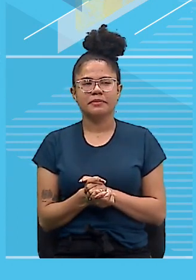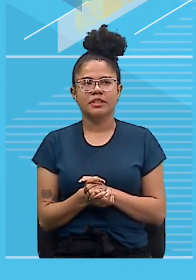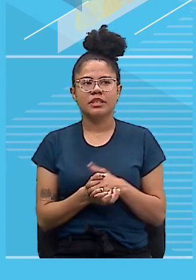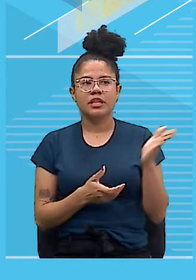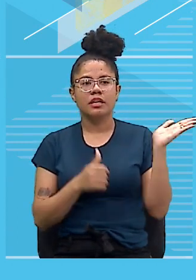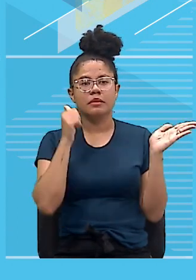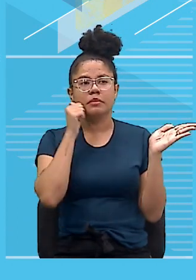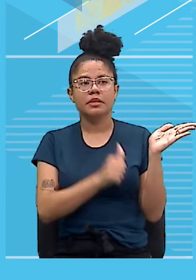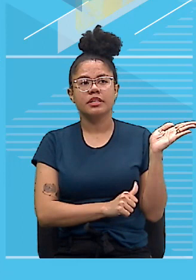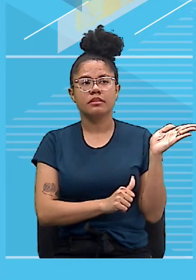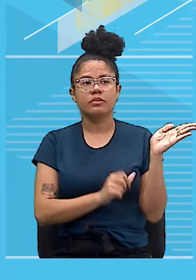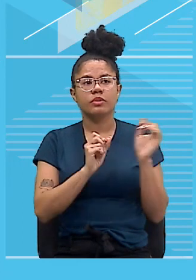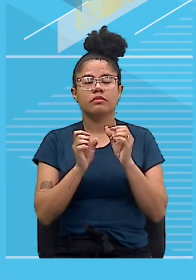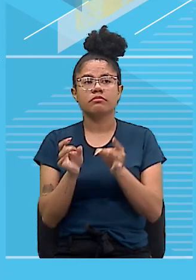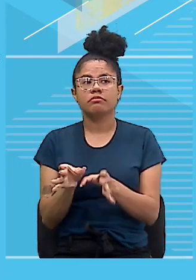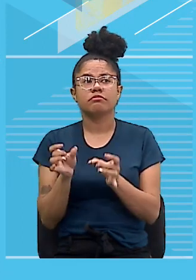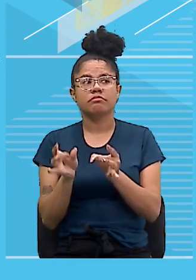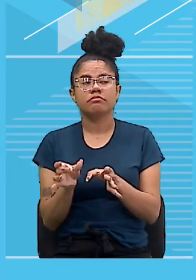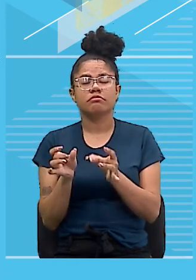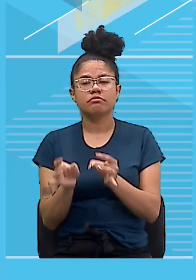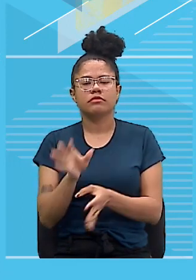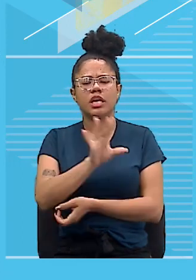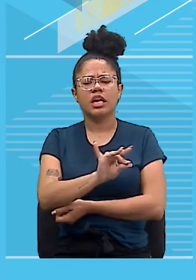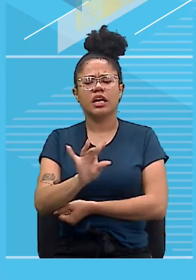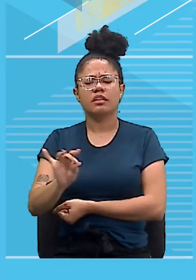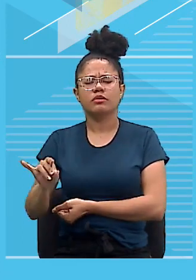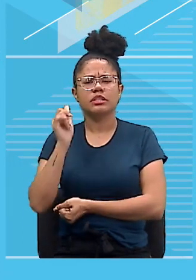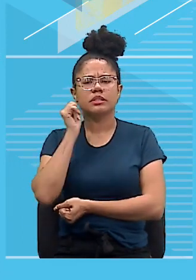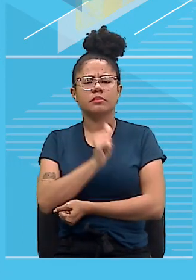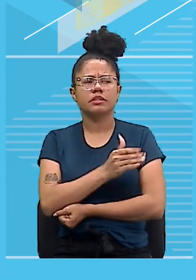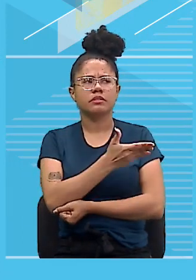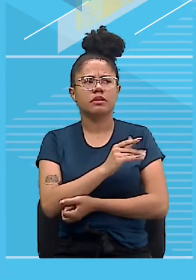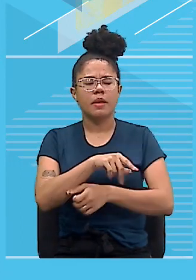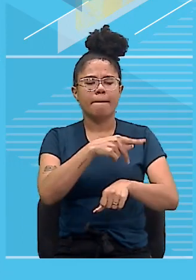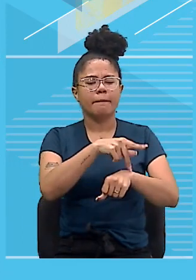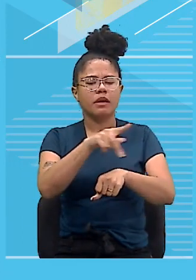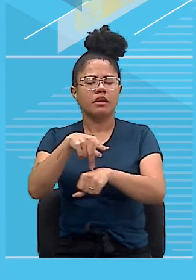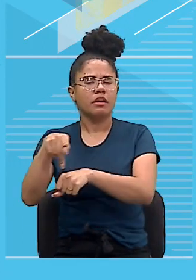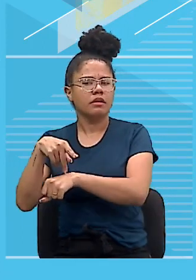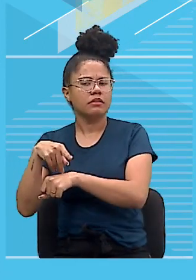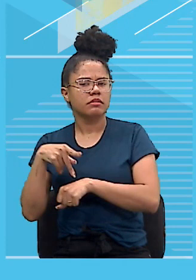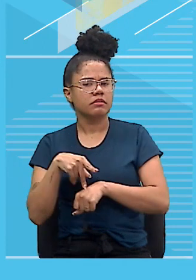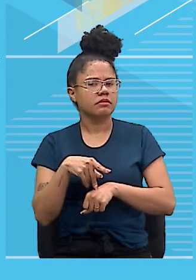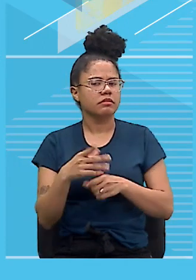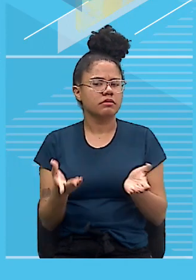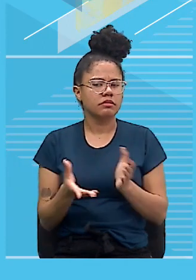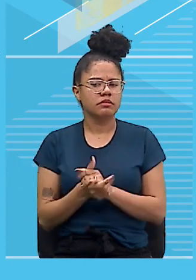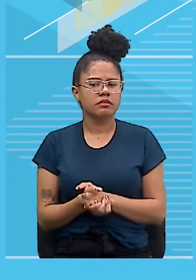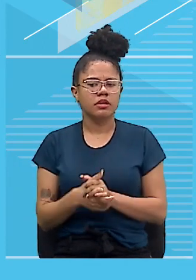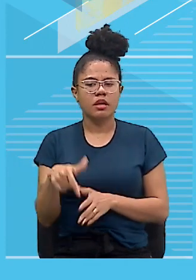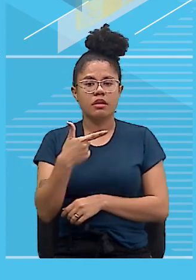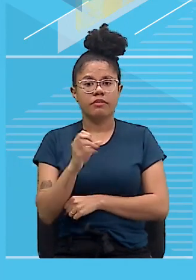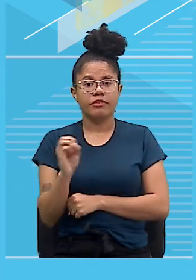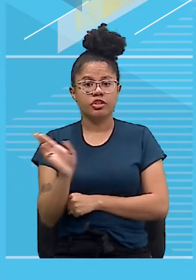as meninas estavam sendo vendidas cada uma em países vizinhos por r$